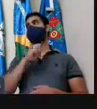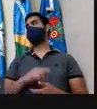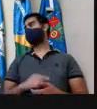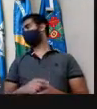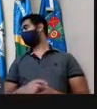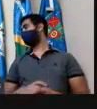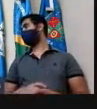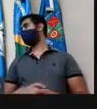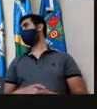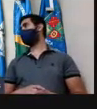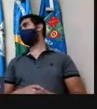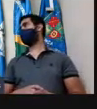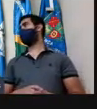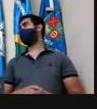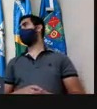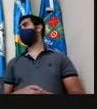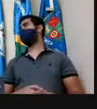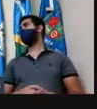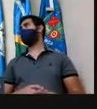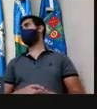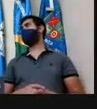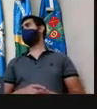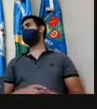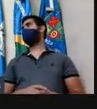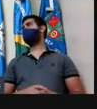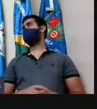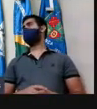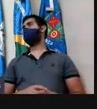Primeiro foi a questão do aumento de casos.